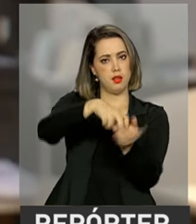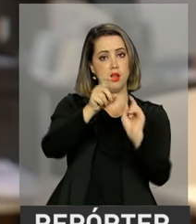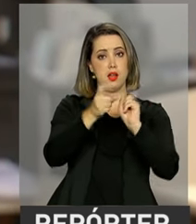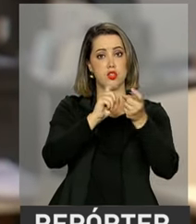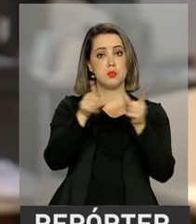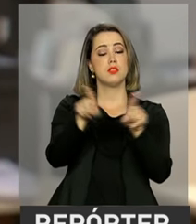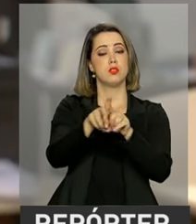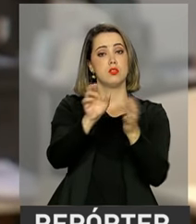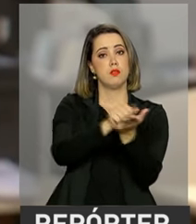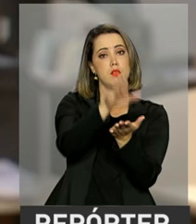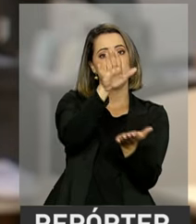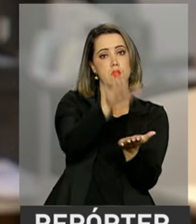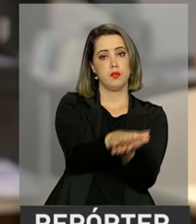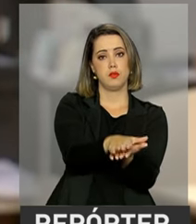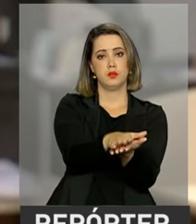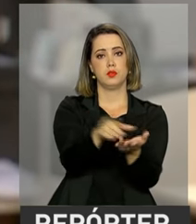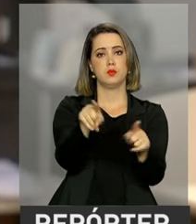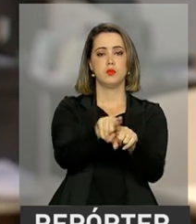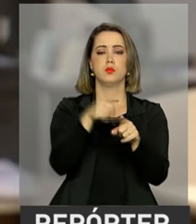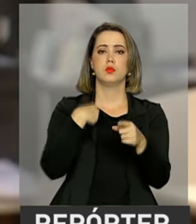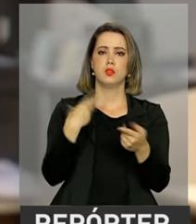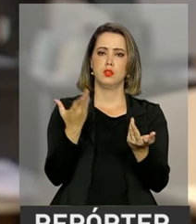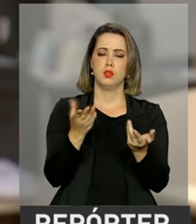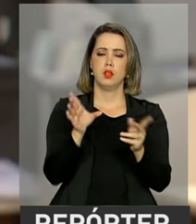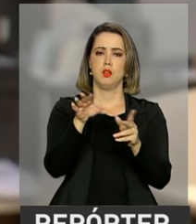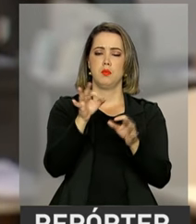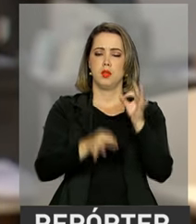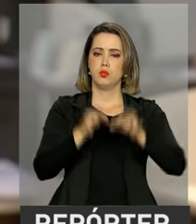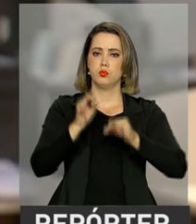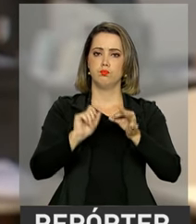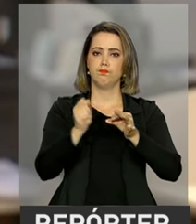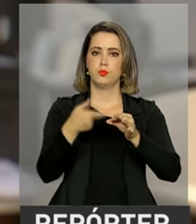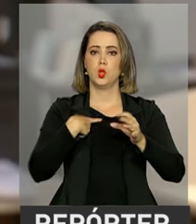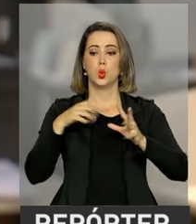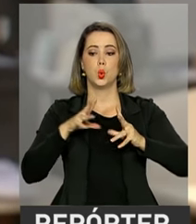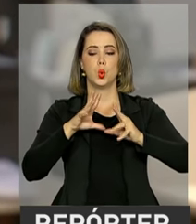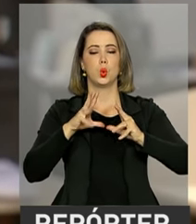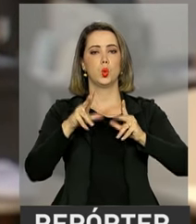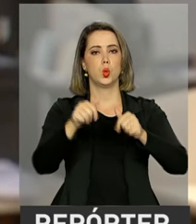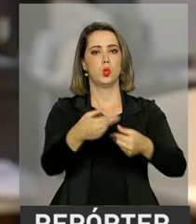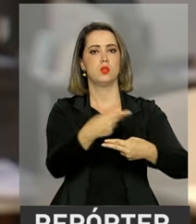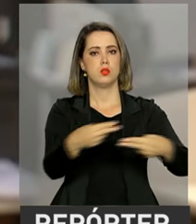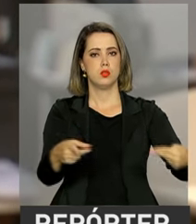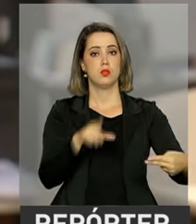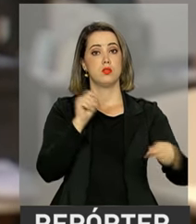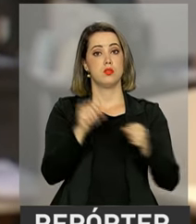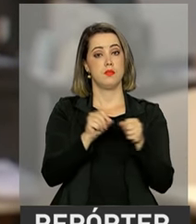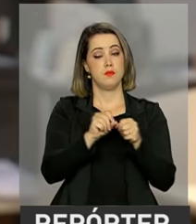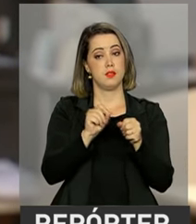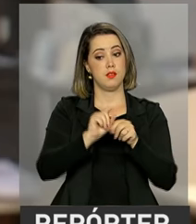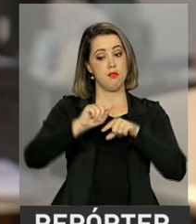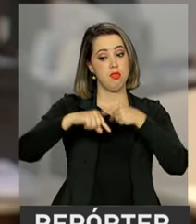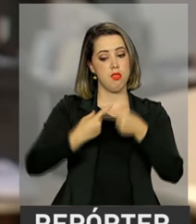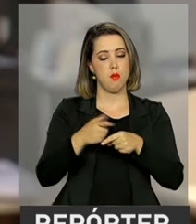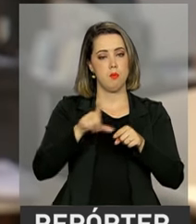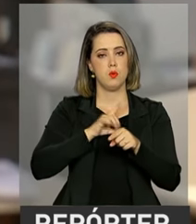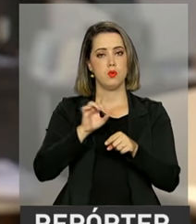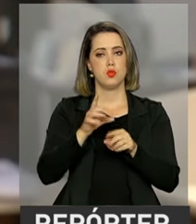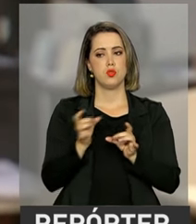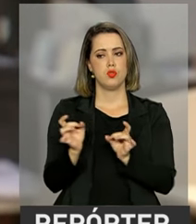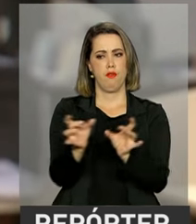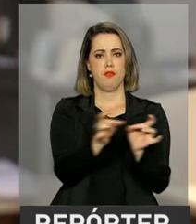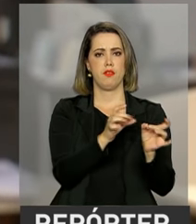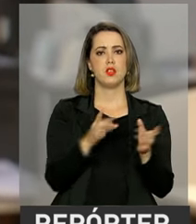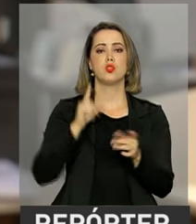é submetido a uma medida cautelar os produtos em estoque e produzidos após a adoção da medida só são expedidas